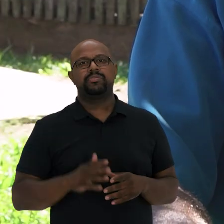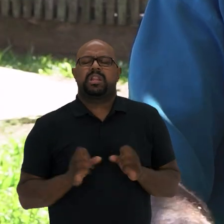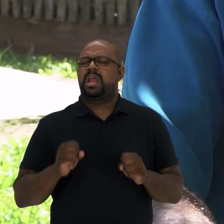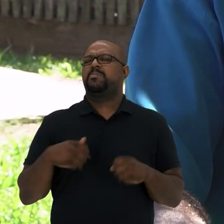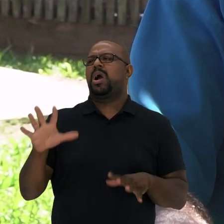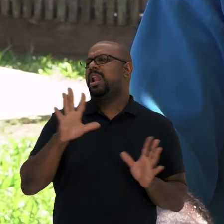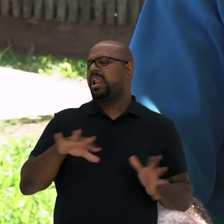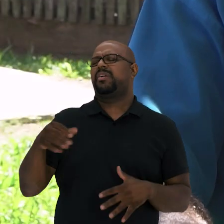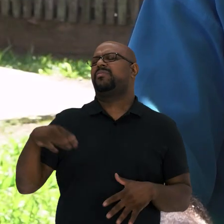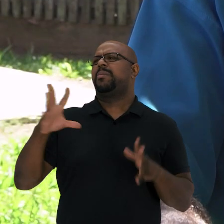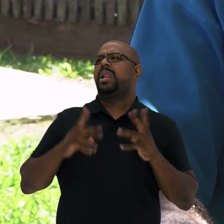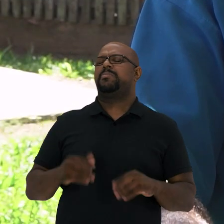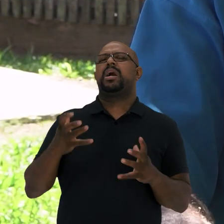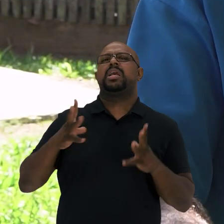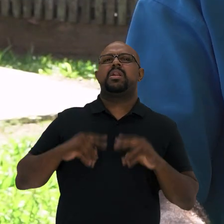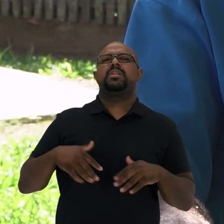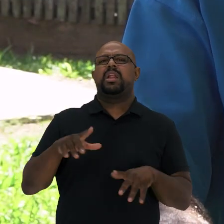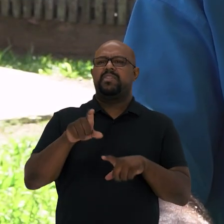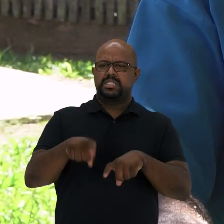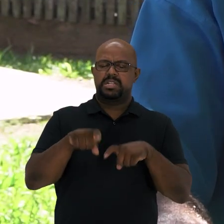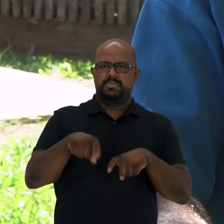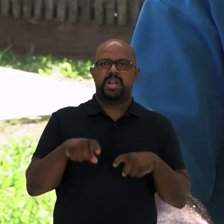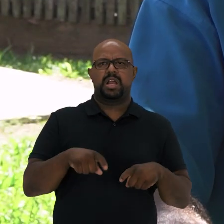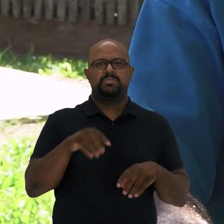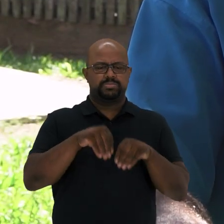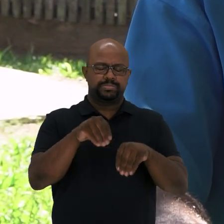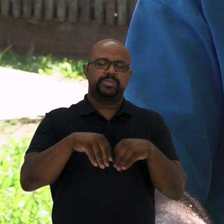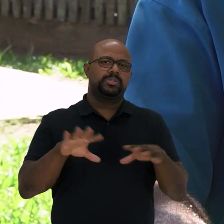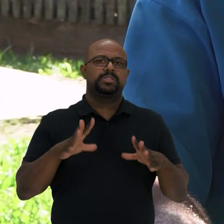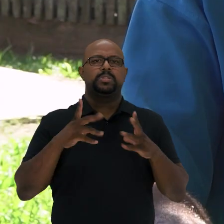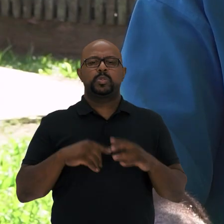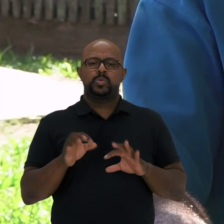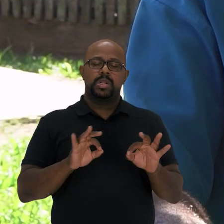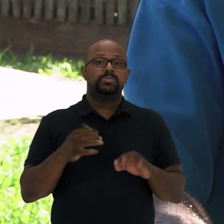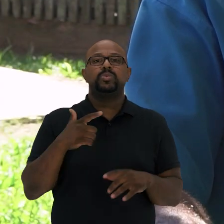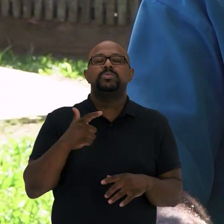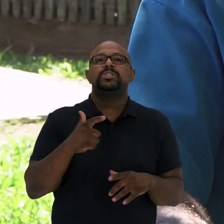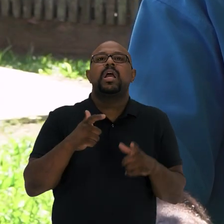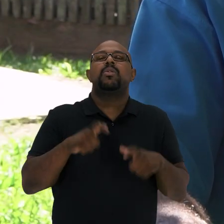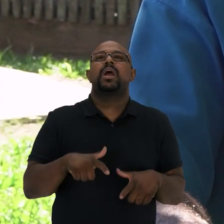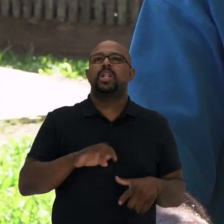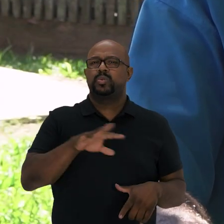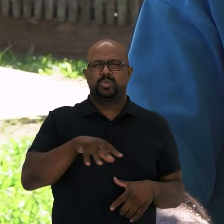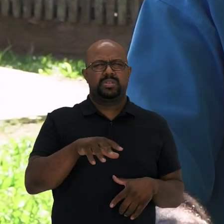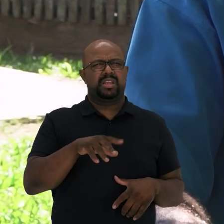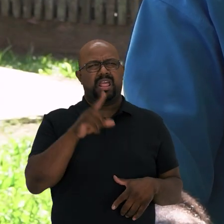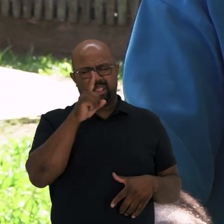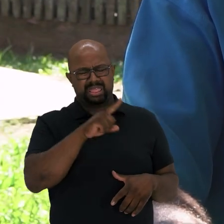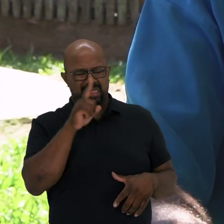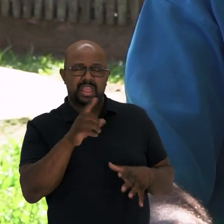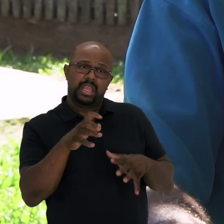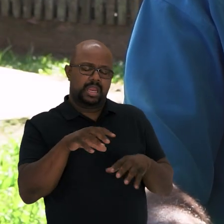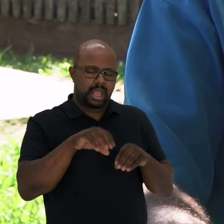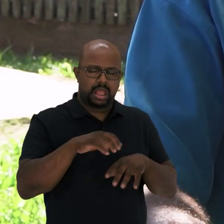levo. Não, pode tirar de lá para limpar, que eu quero fazer lavoura para plantar grama. Não tinha campo, que era puro brejo, né?